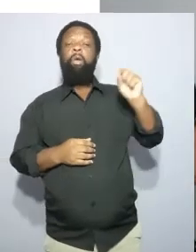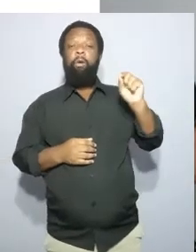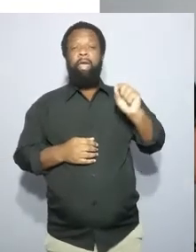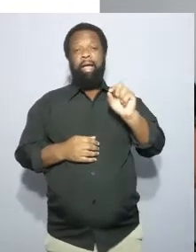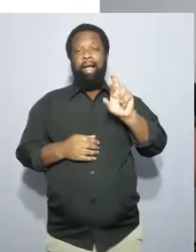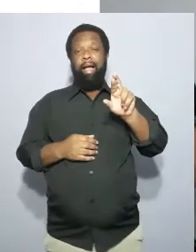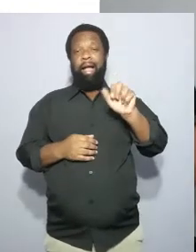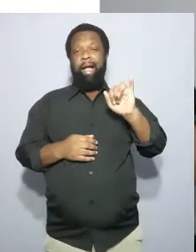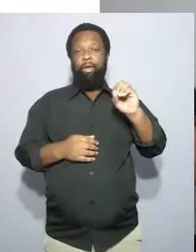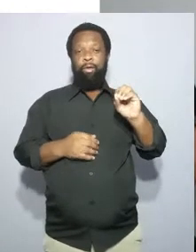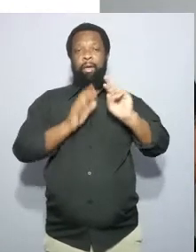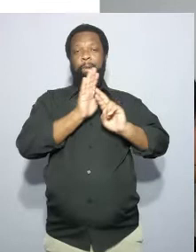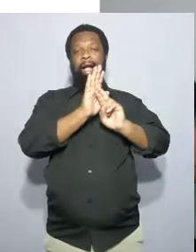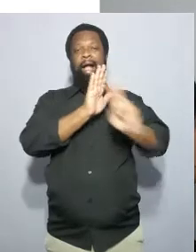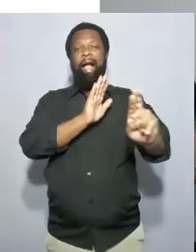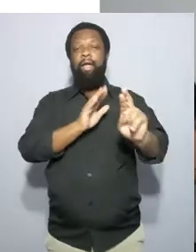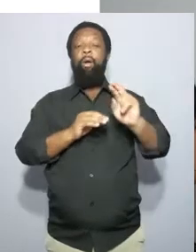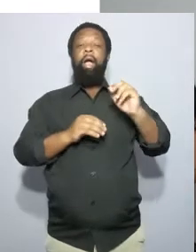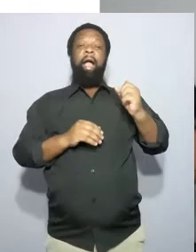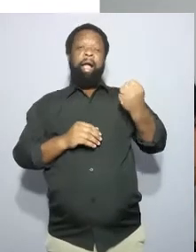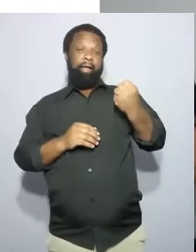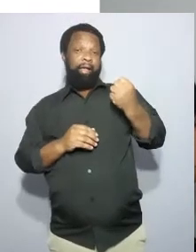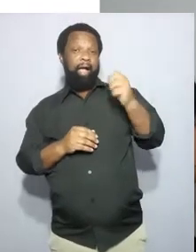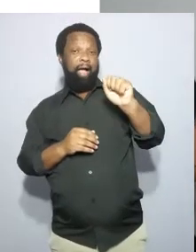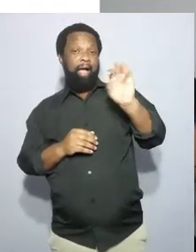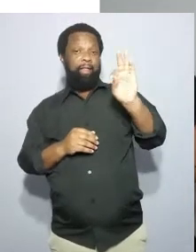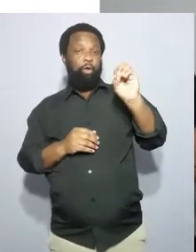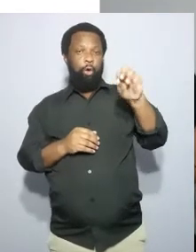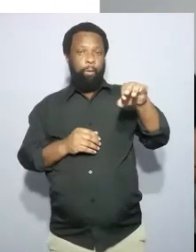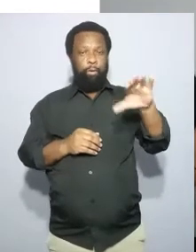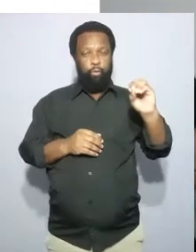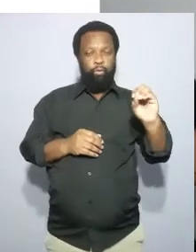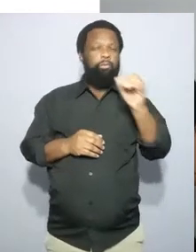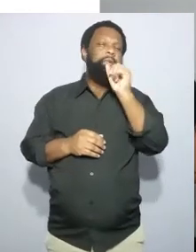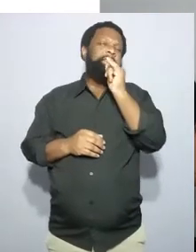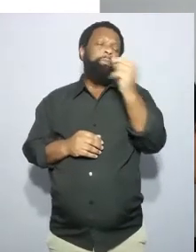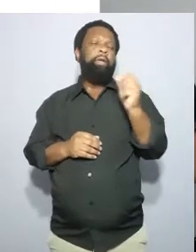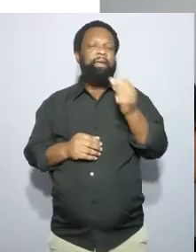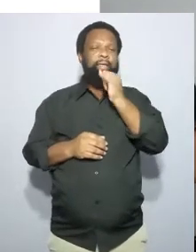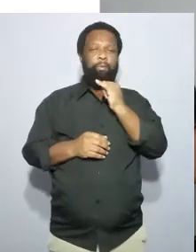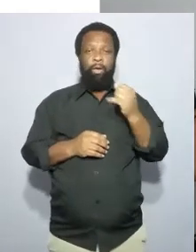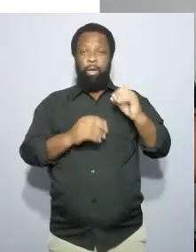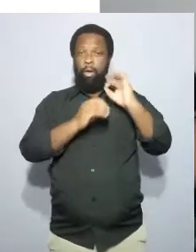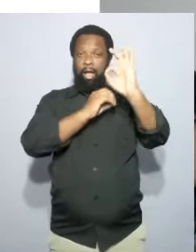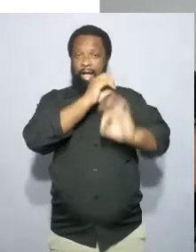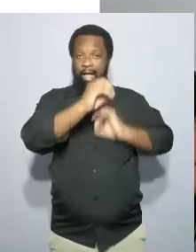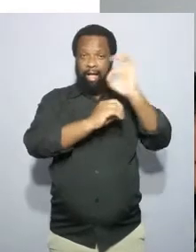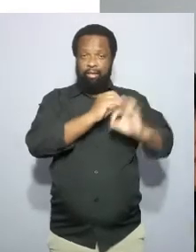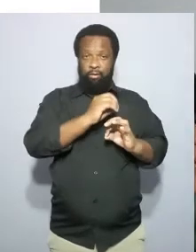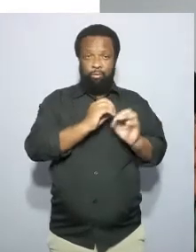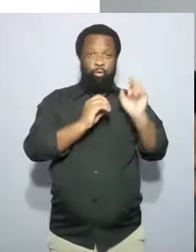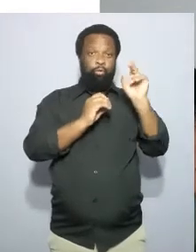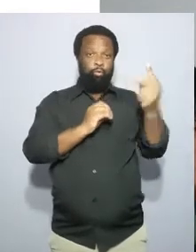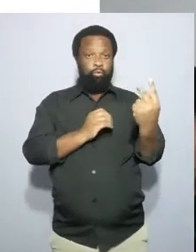atômico, pessoal. Bom, para a gente poder definir o que seria o raio atômico, nós vamos imaginar dois átomos do mesmo